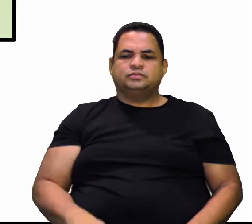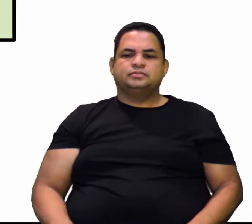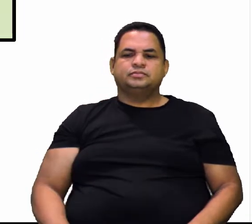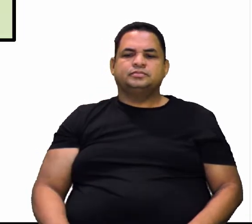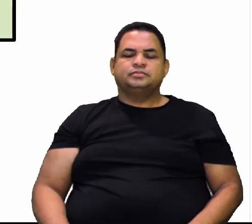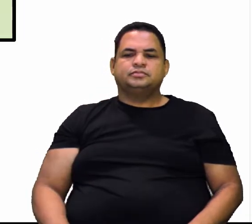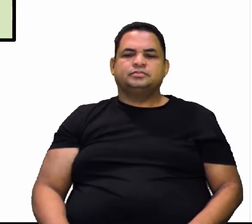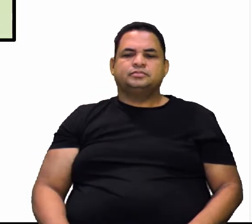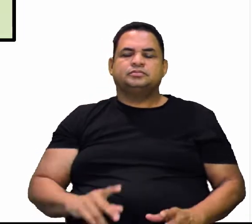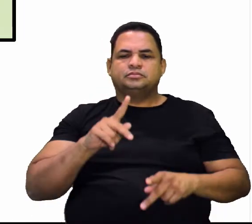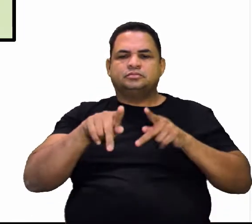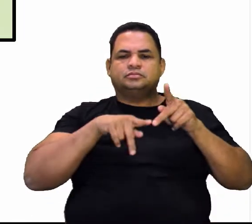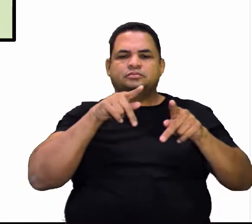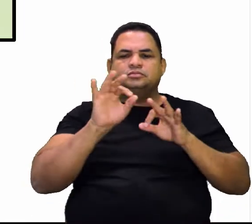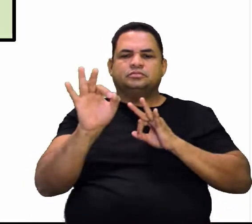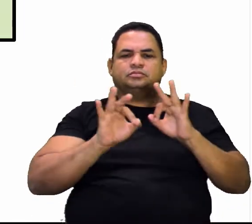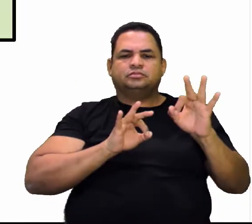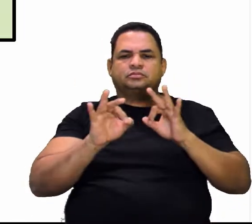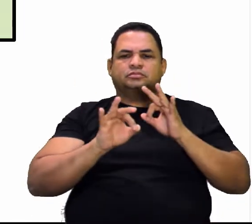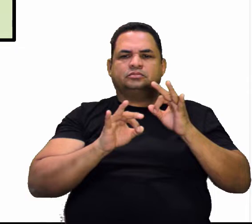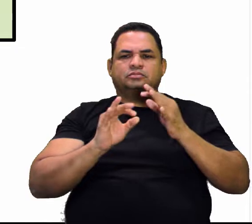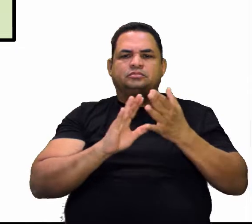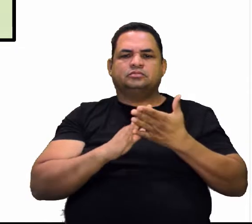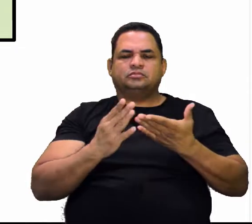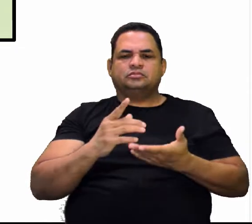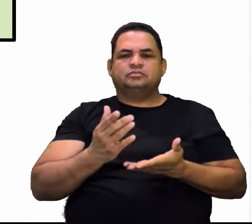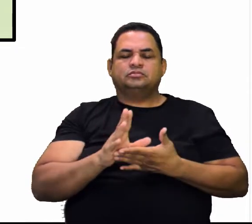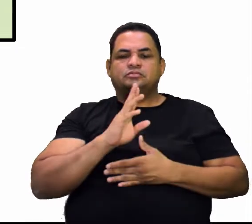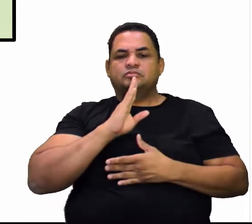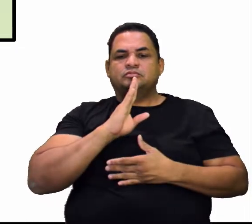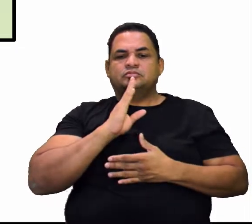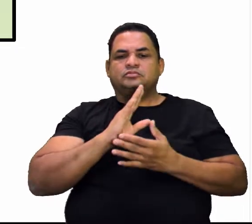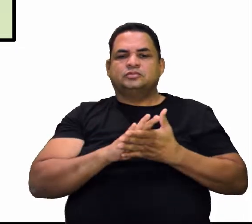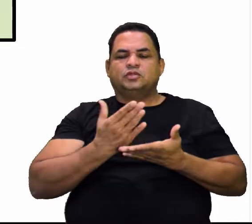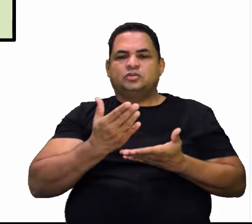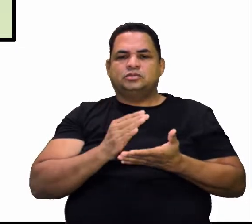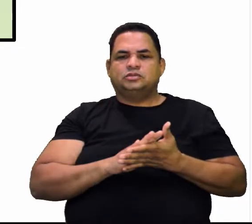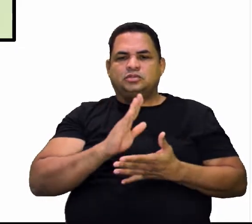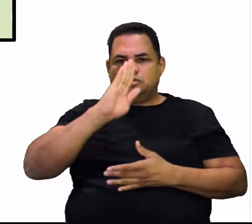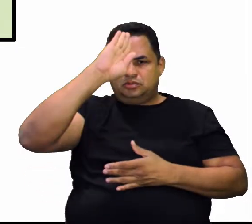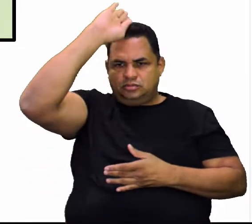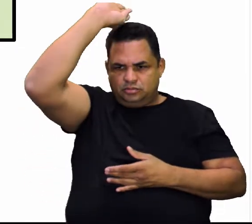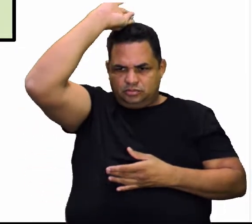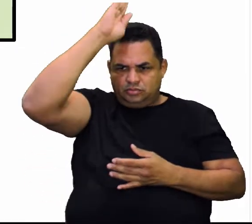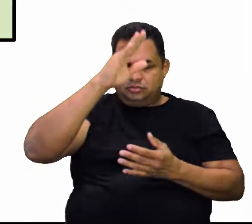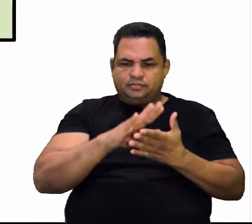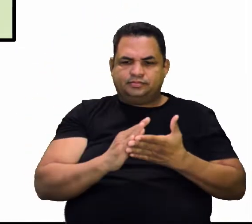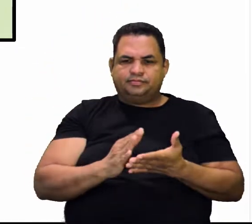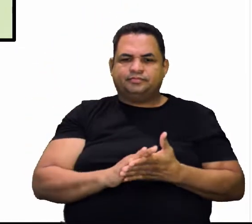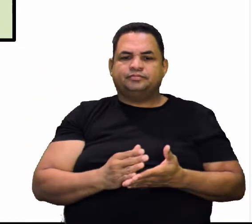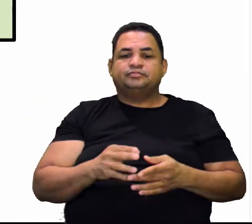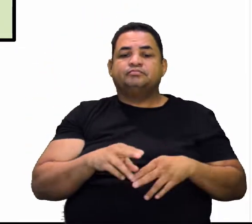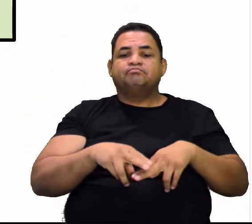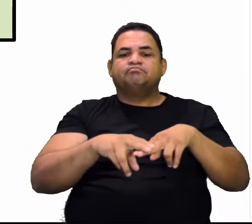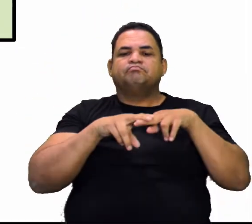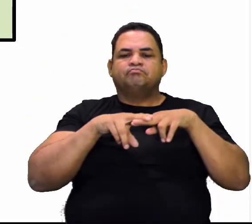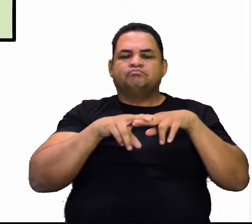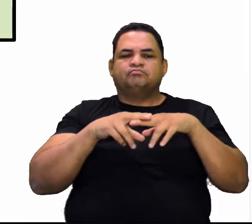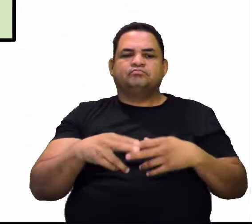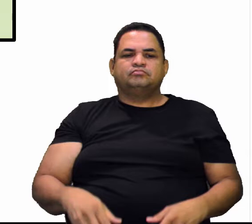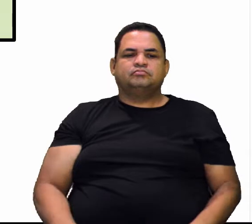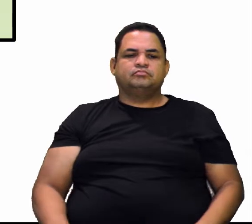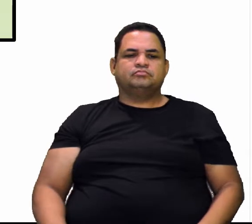etruscos são os povos que vão formar o que nós vamos conhecer como Roma. É por isso que Roma ela vai pegar